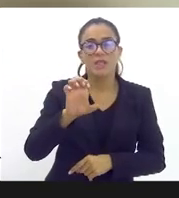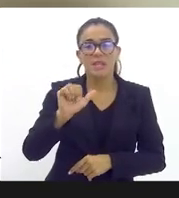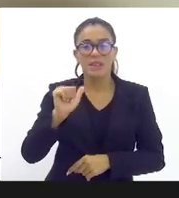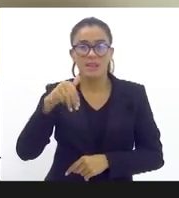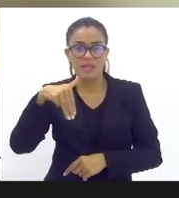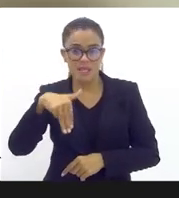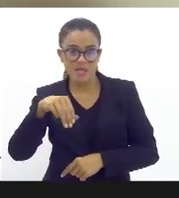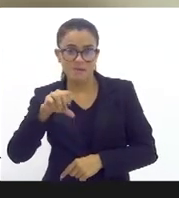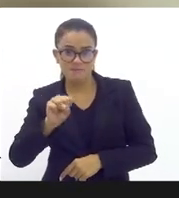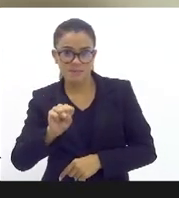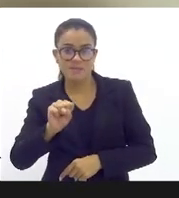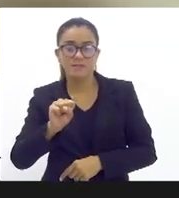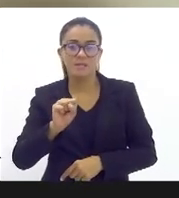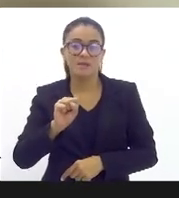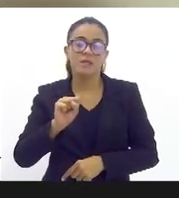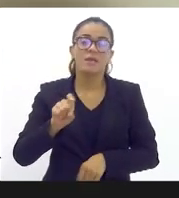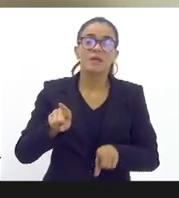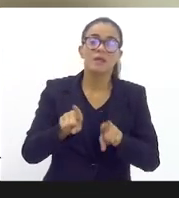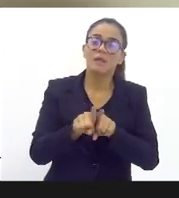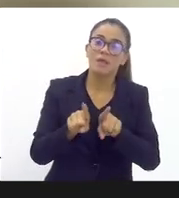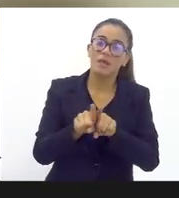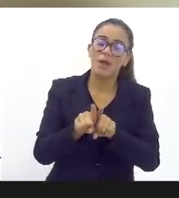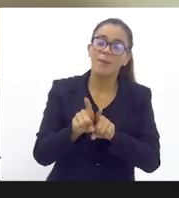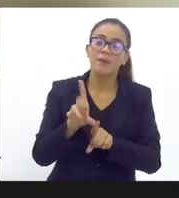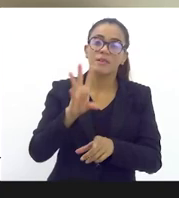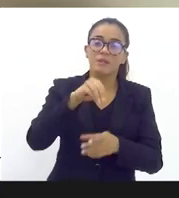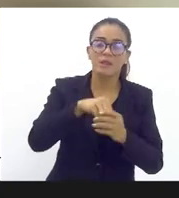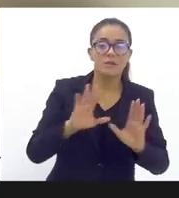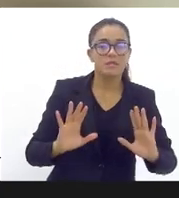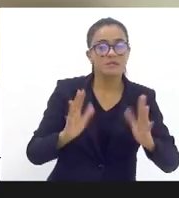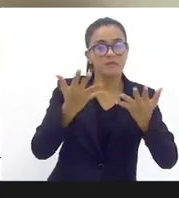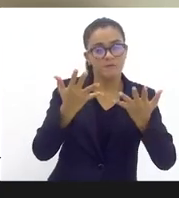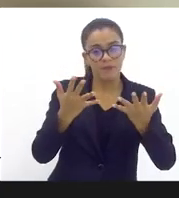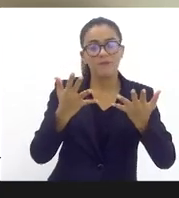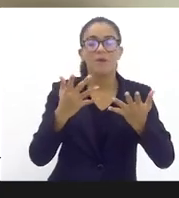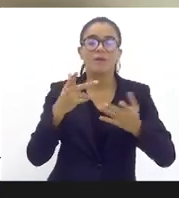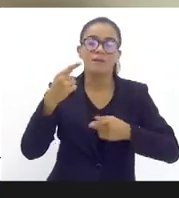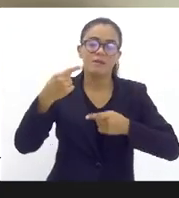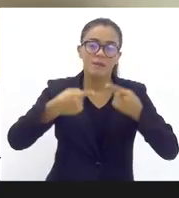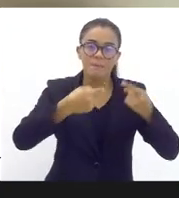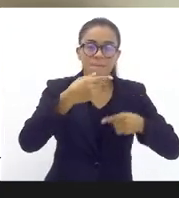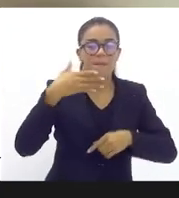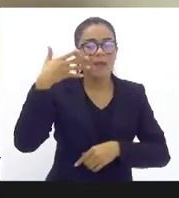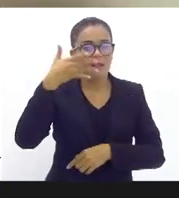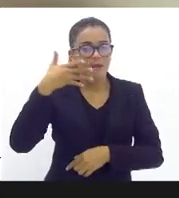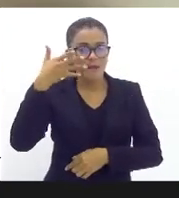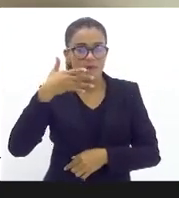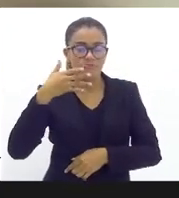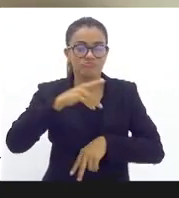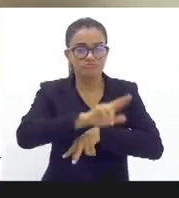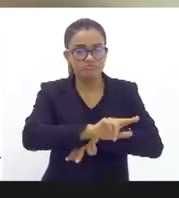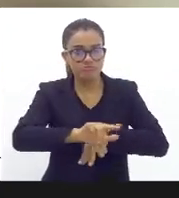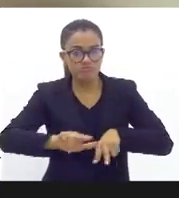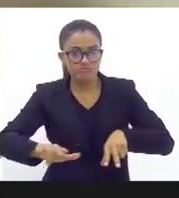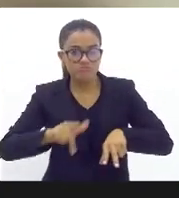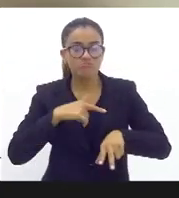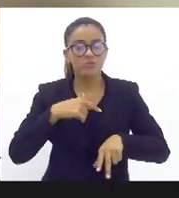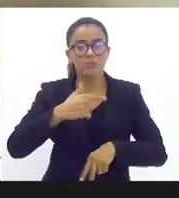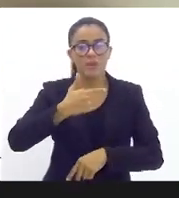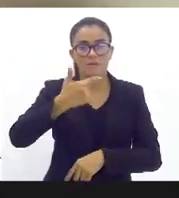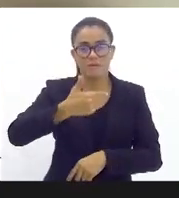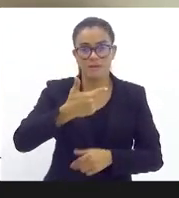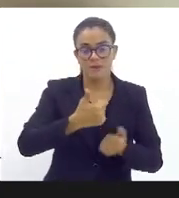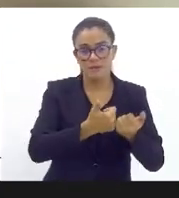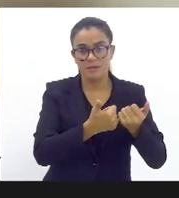no MPT. E nesse evento teremos uma palestra sobre diversidade sobre vice-procuradora-geral